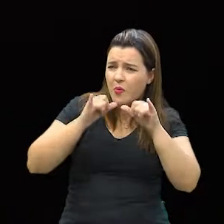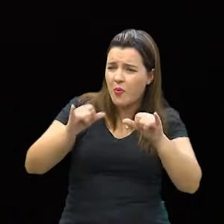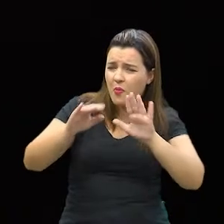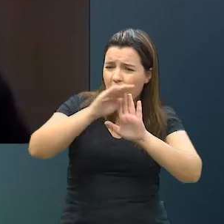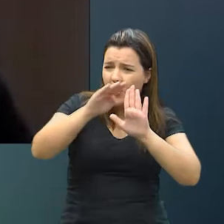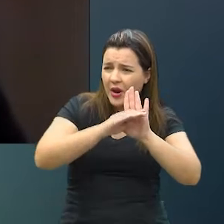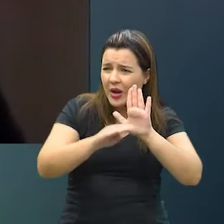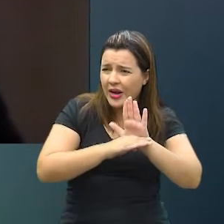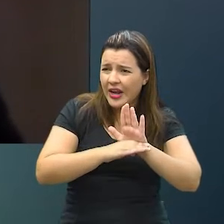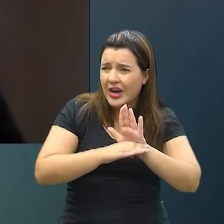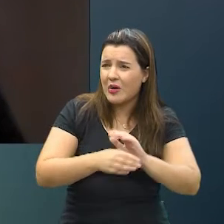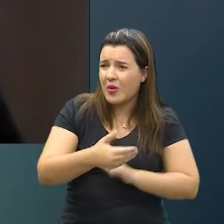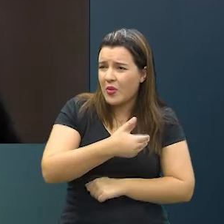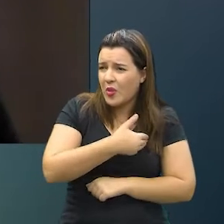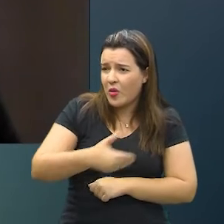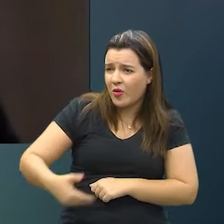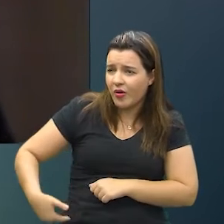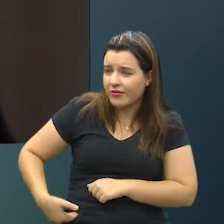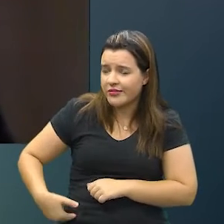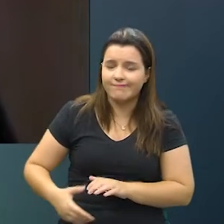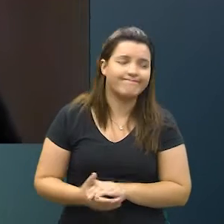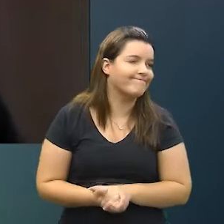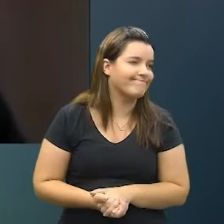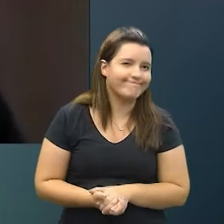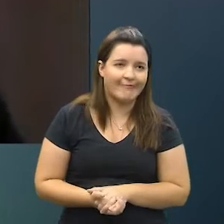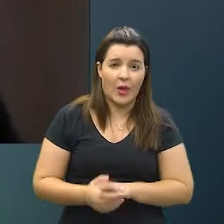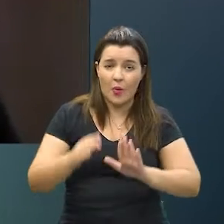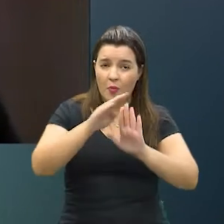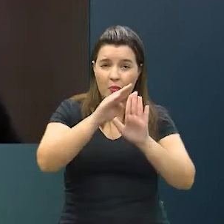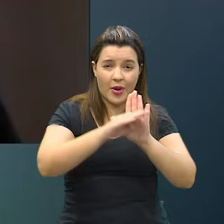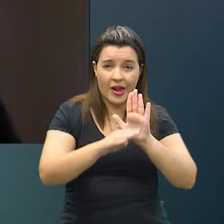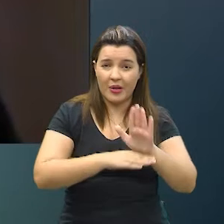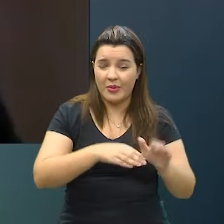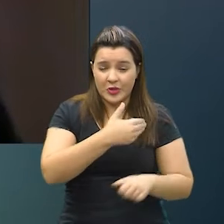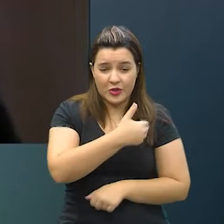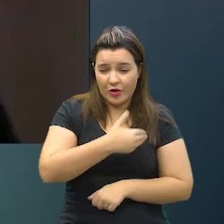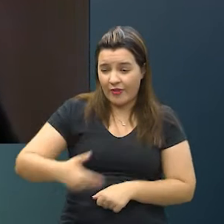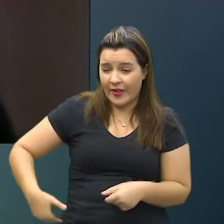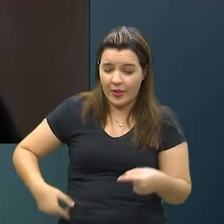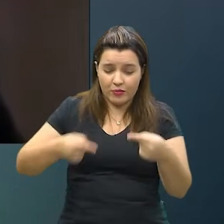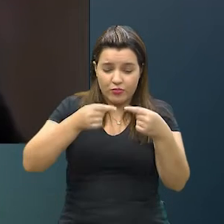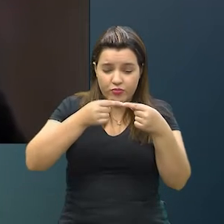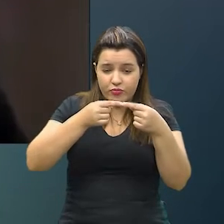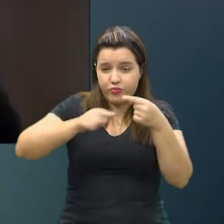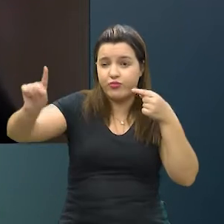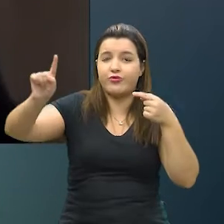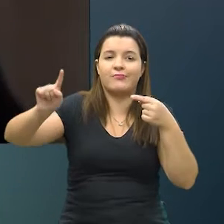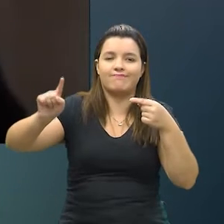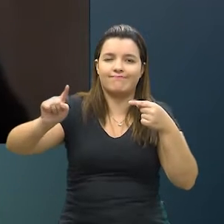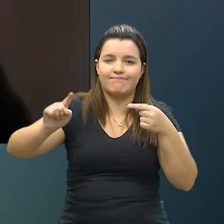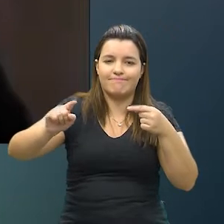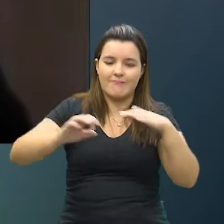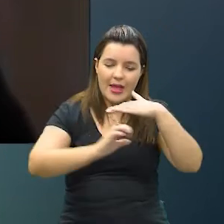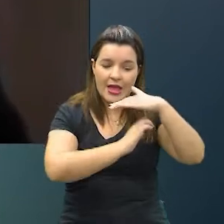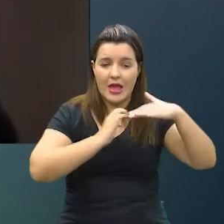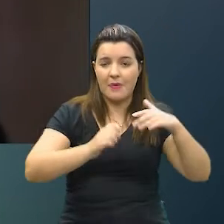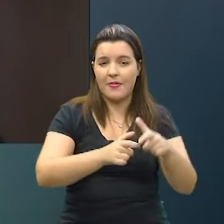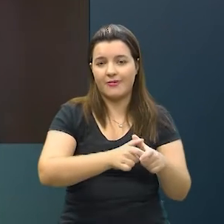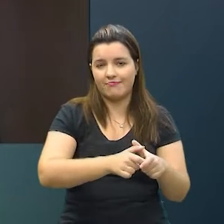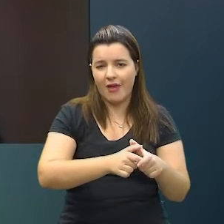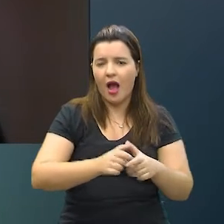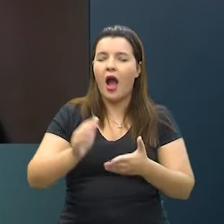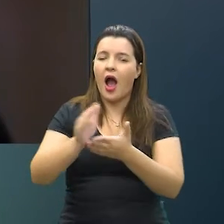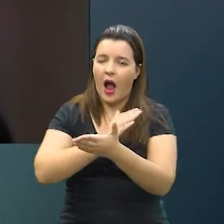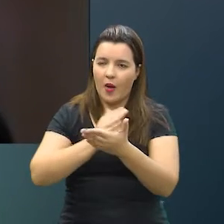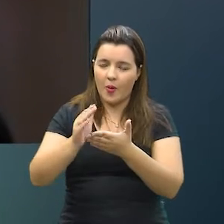do governo? O programa do governo, ele não chega na pequena empresa, né? Então, ele está chegando sim, algumas empresas